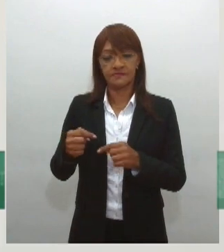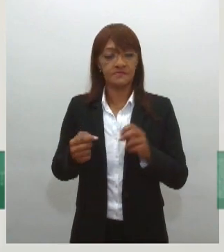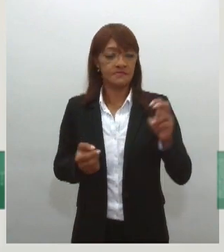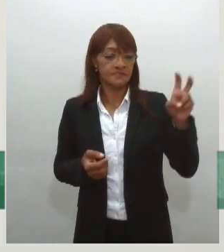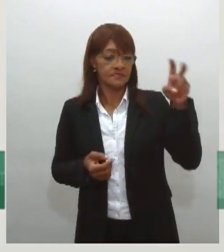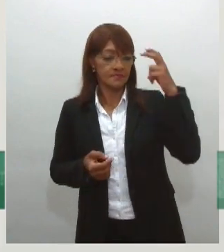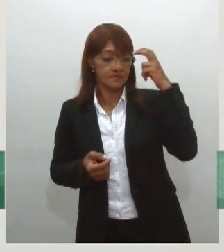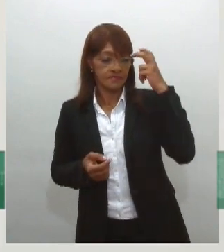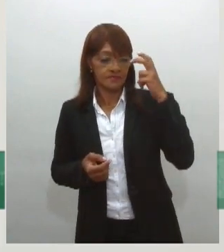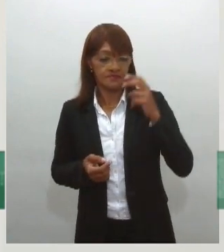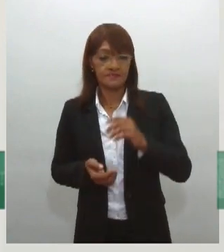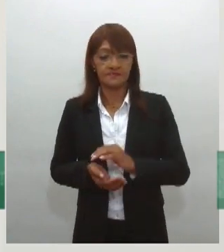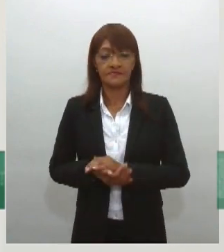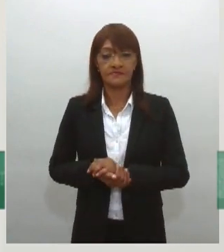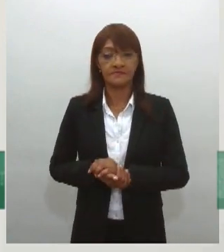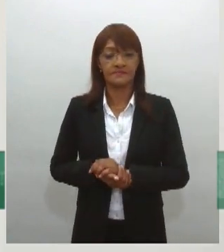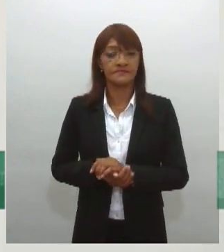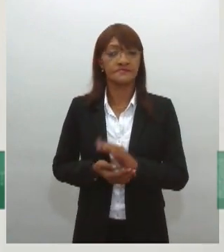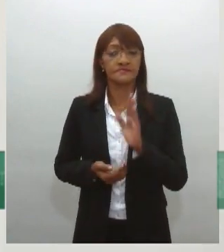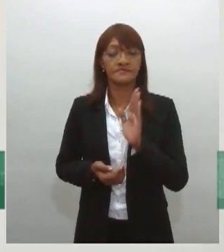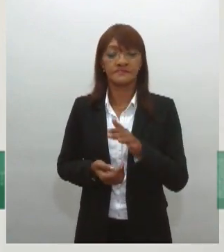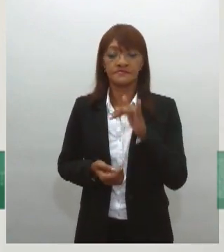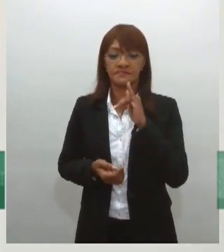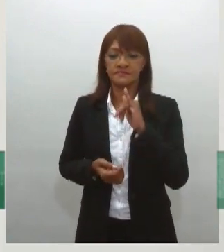né? Como já disse nosso Gilberto Gil aí,